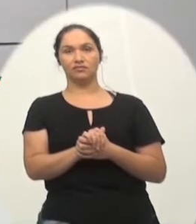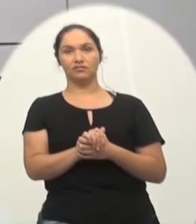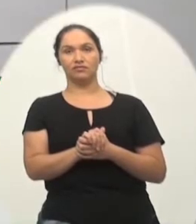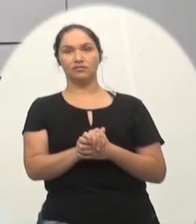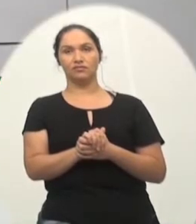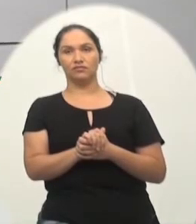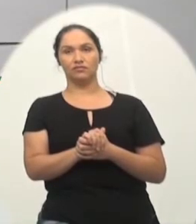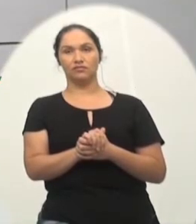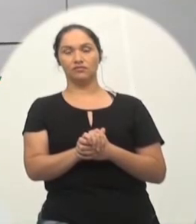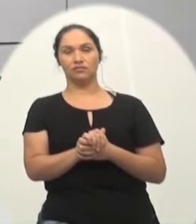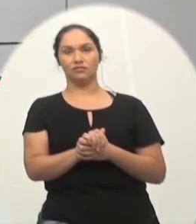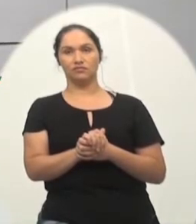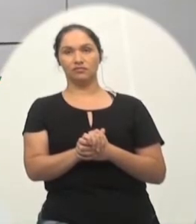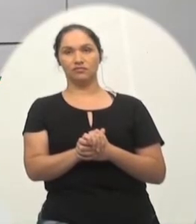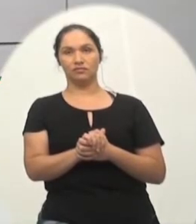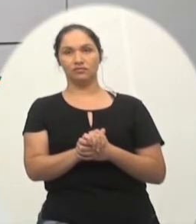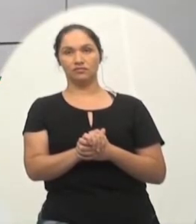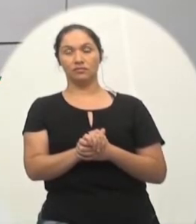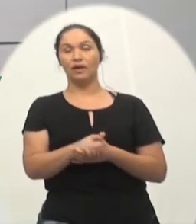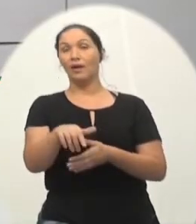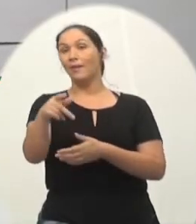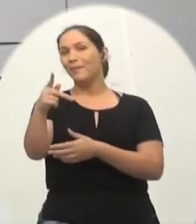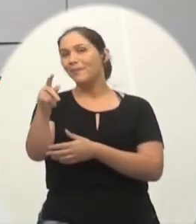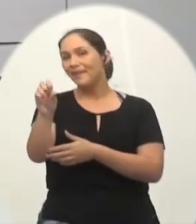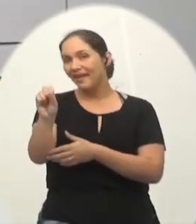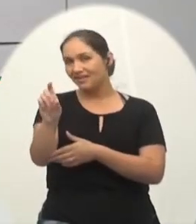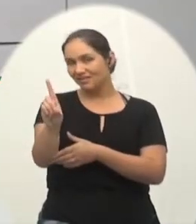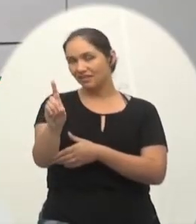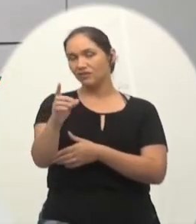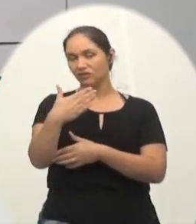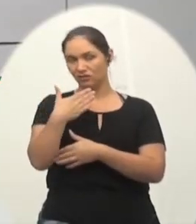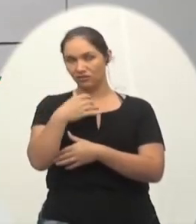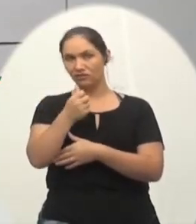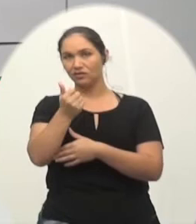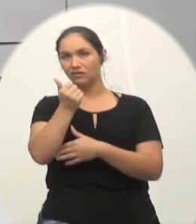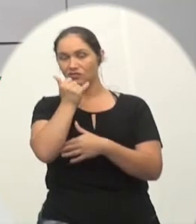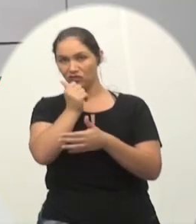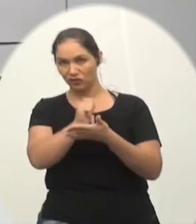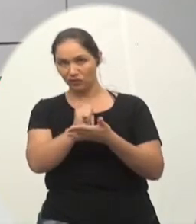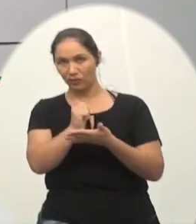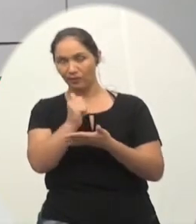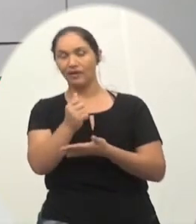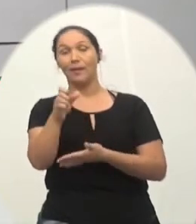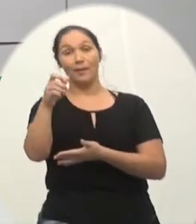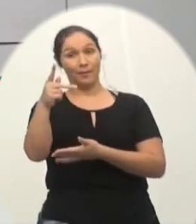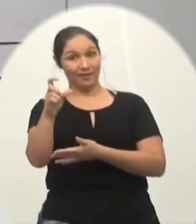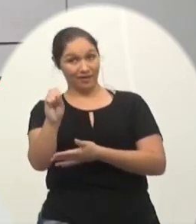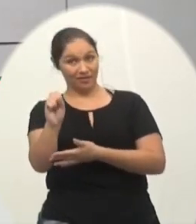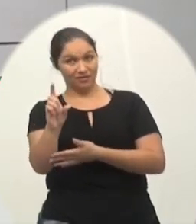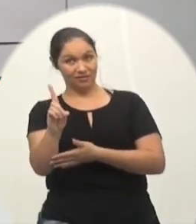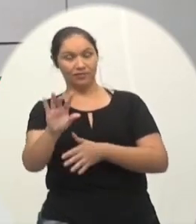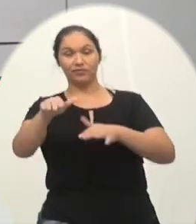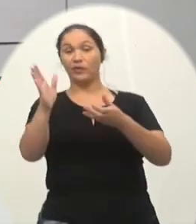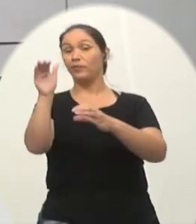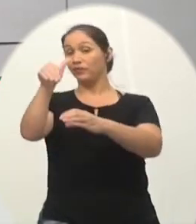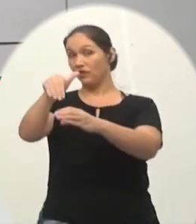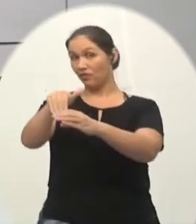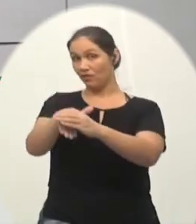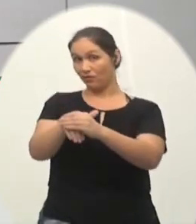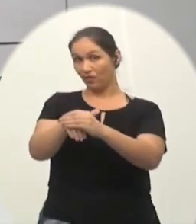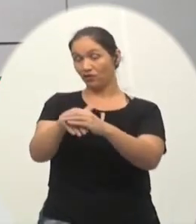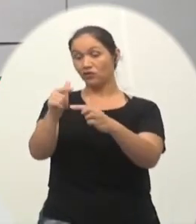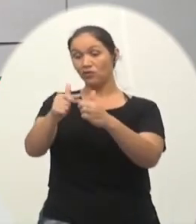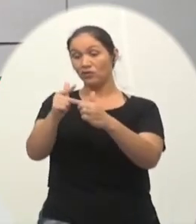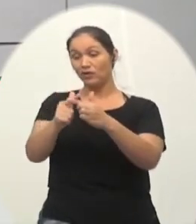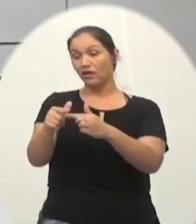Senhor presidente, eu voto em consideração a todo o trabalho que o vereador Tita Belloli